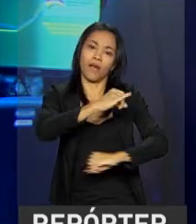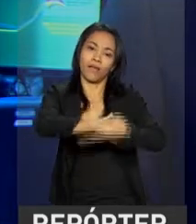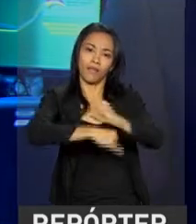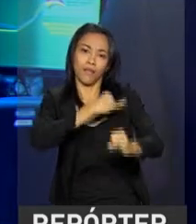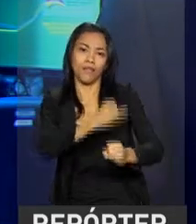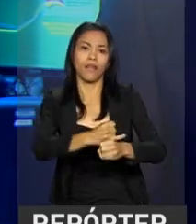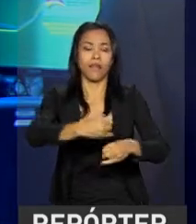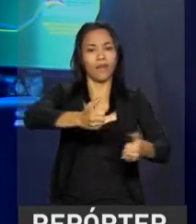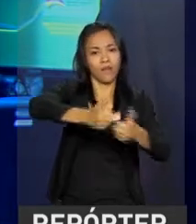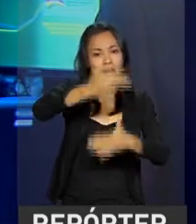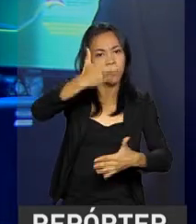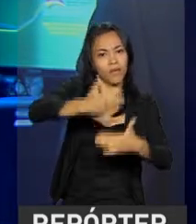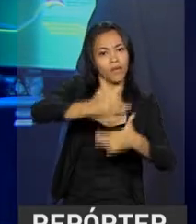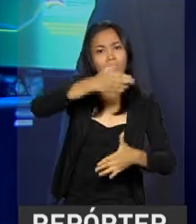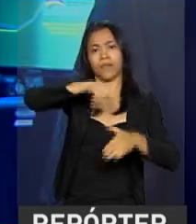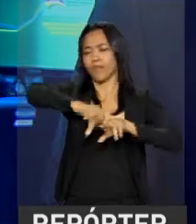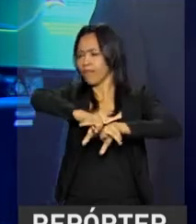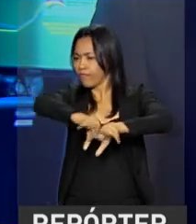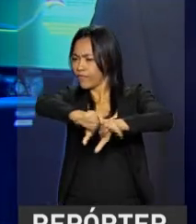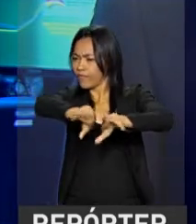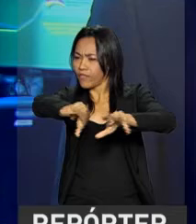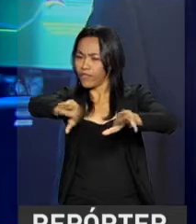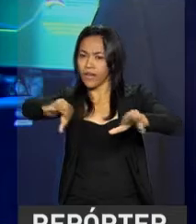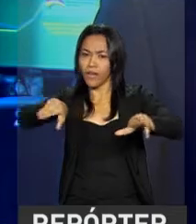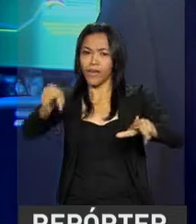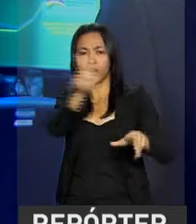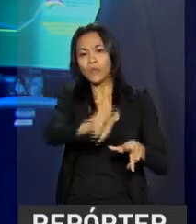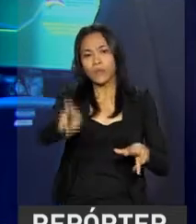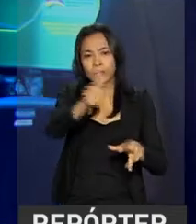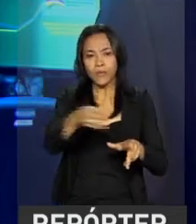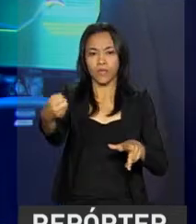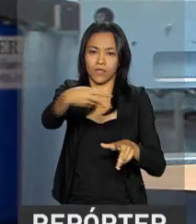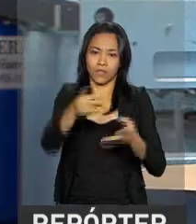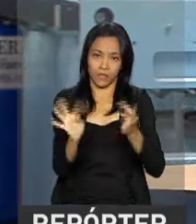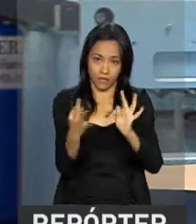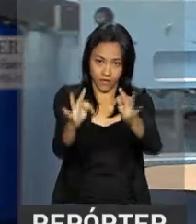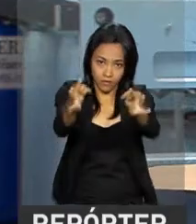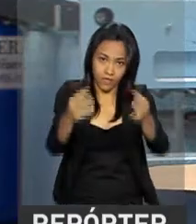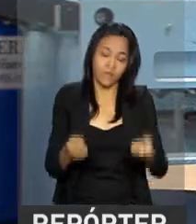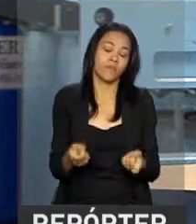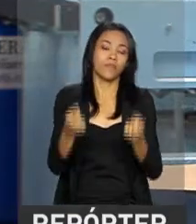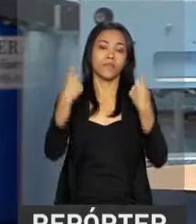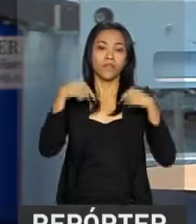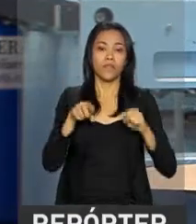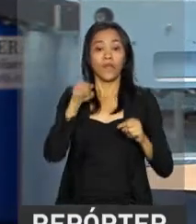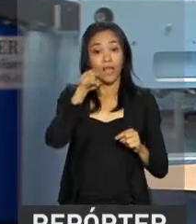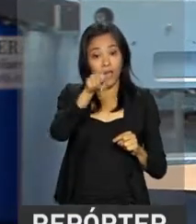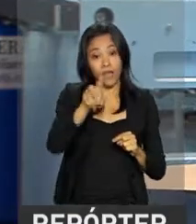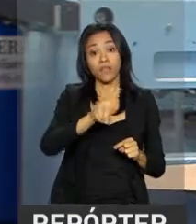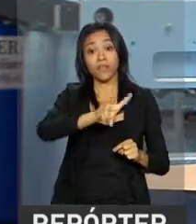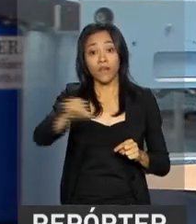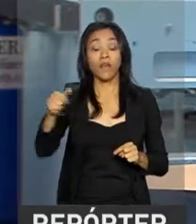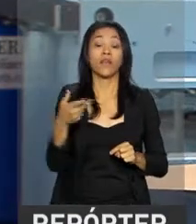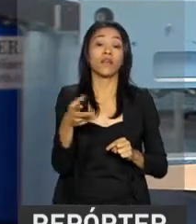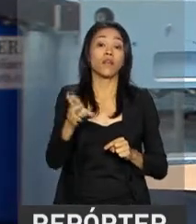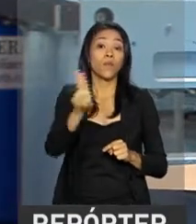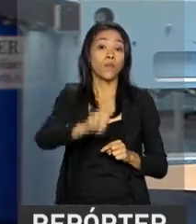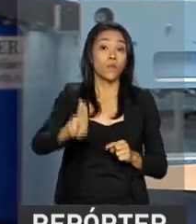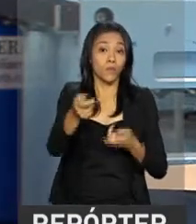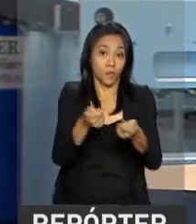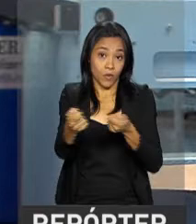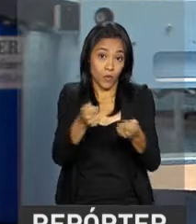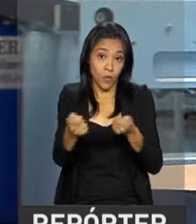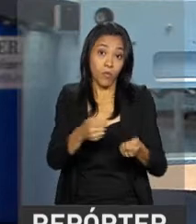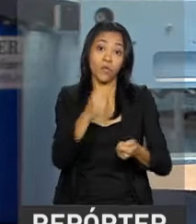das novas tecnologias das modernizações tecnológicas a medida vai gerar uma economia de 2